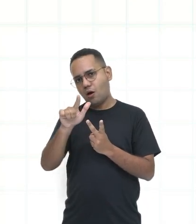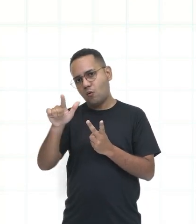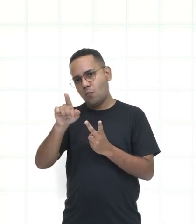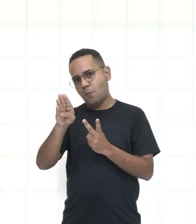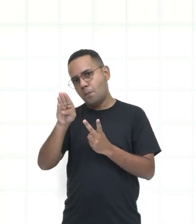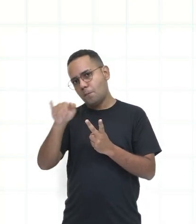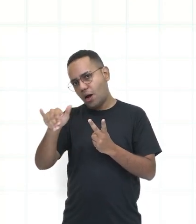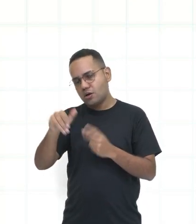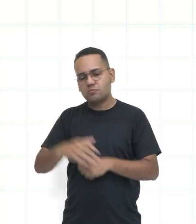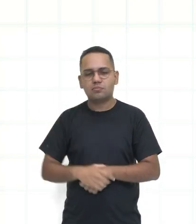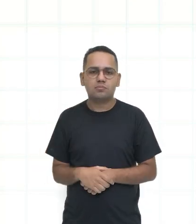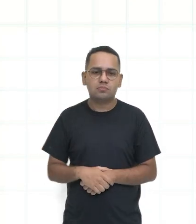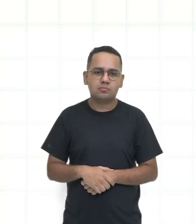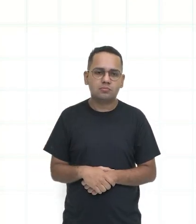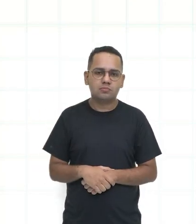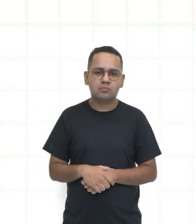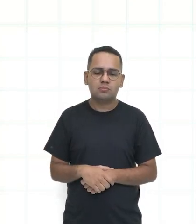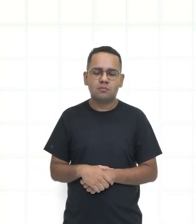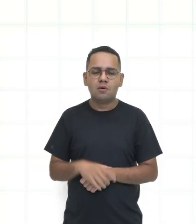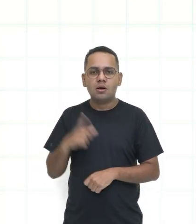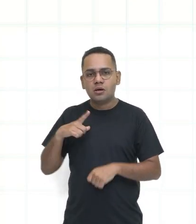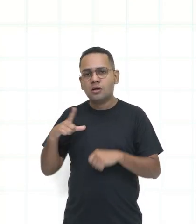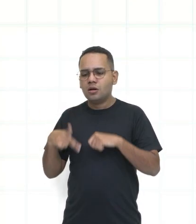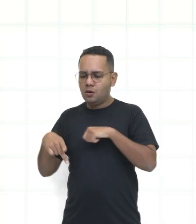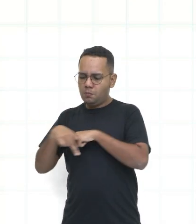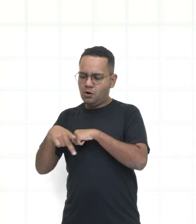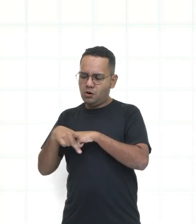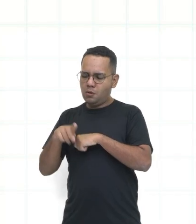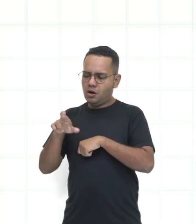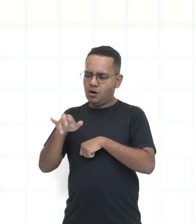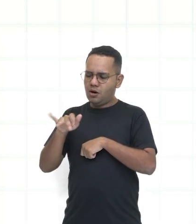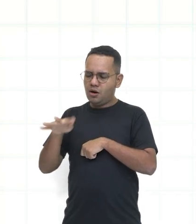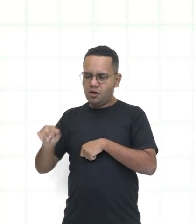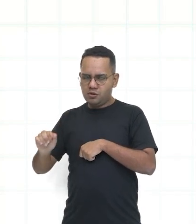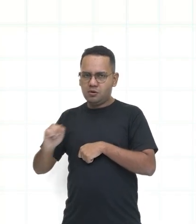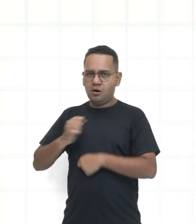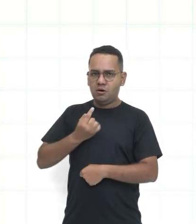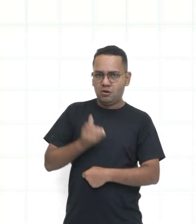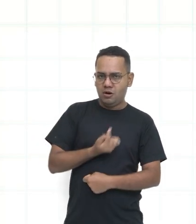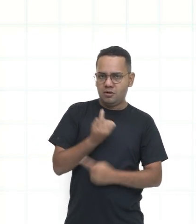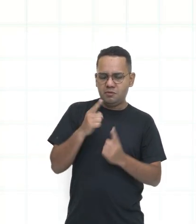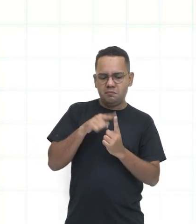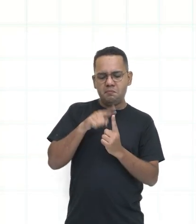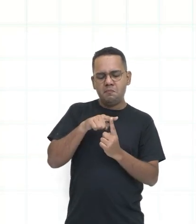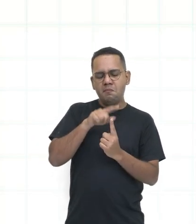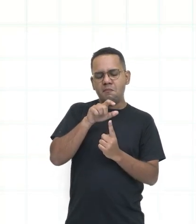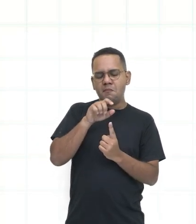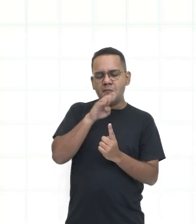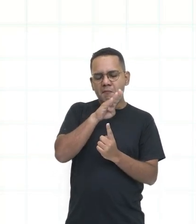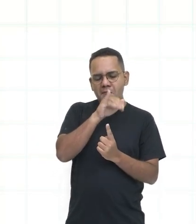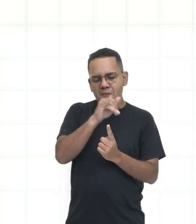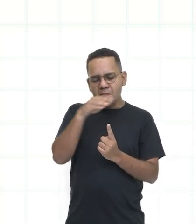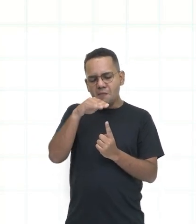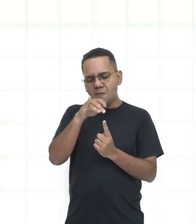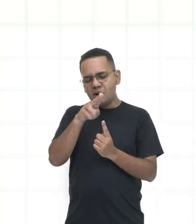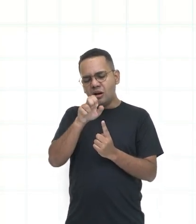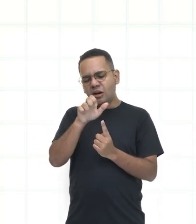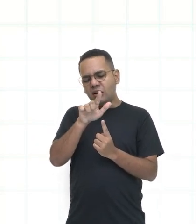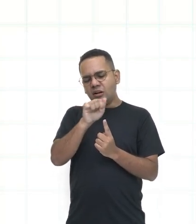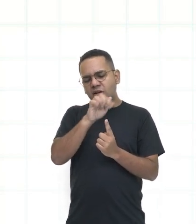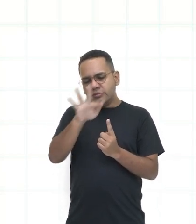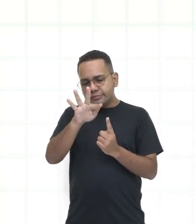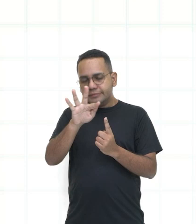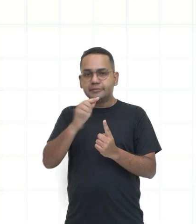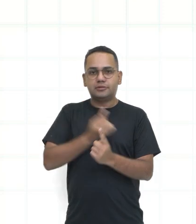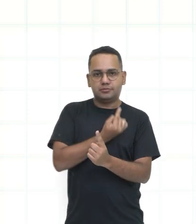de by mais o pronome reflexivo vai indicar sozinho, sozinha, all by vai indicar completamente sozinho.